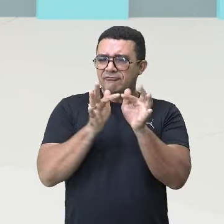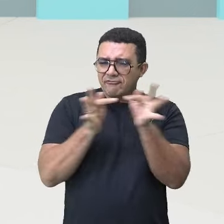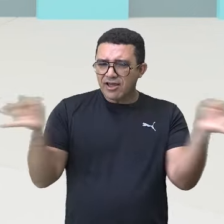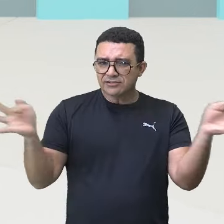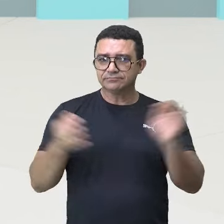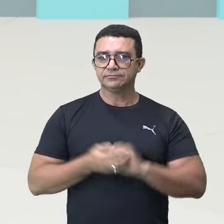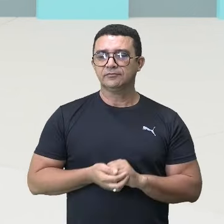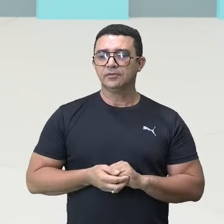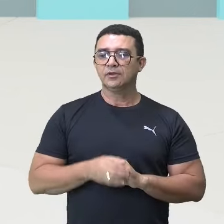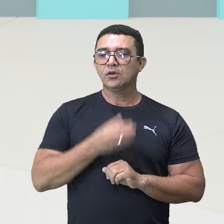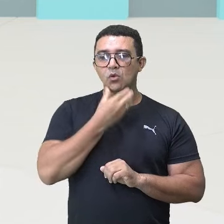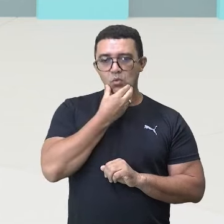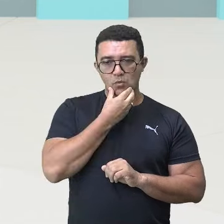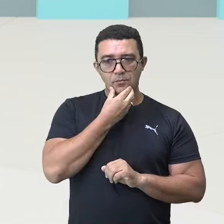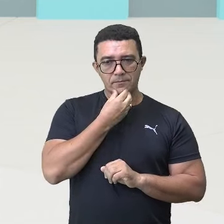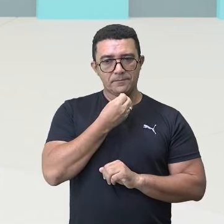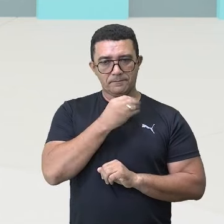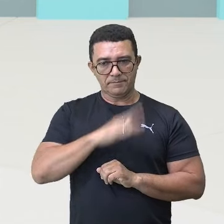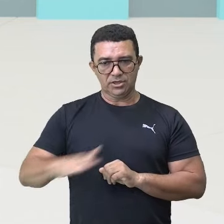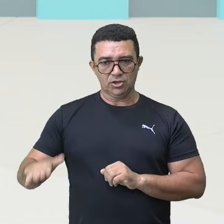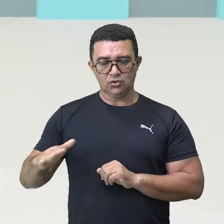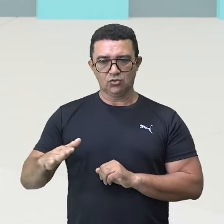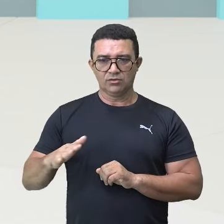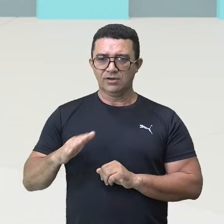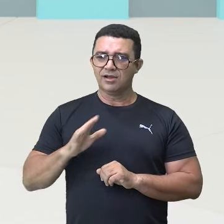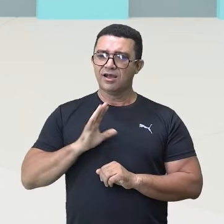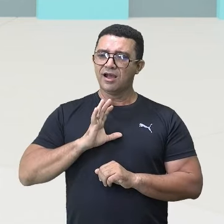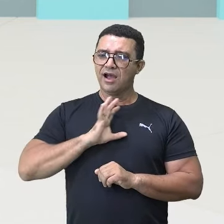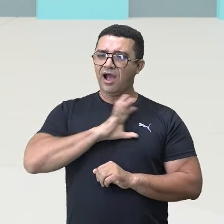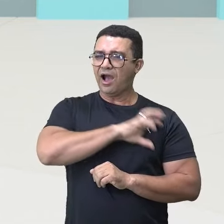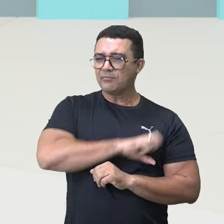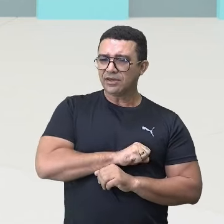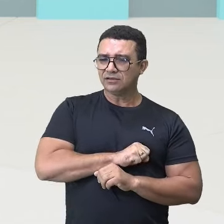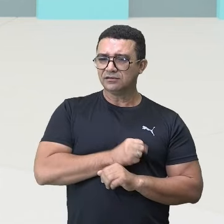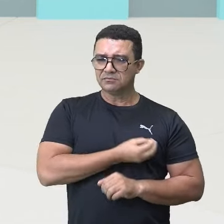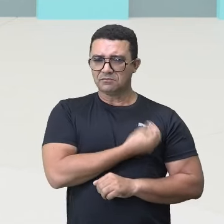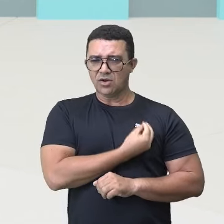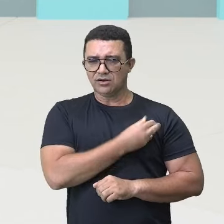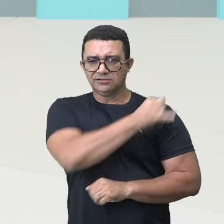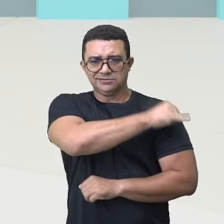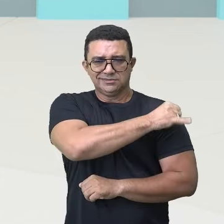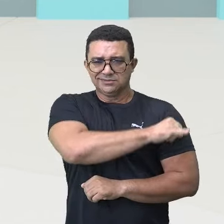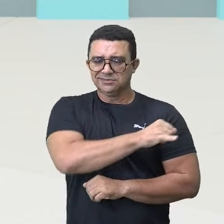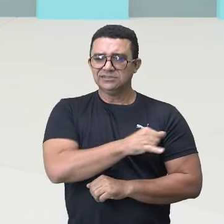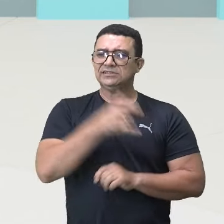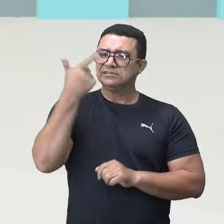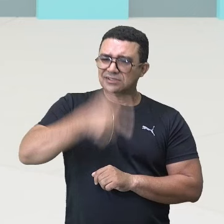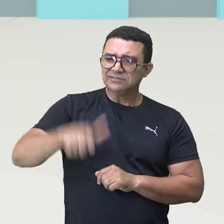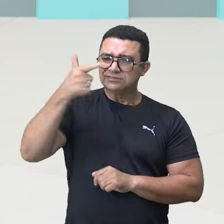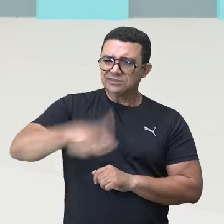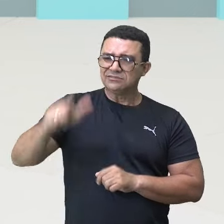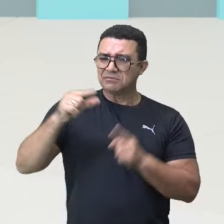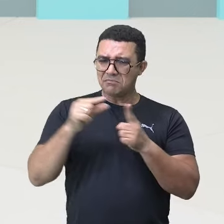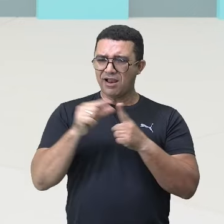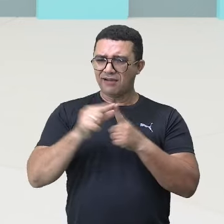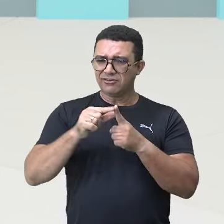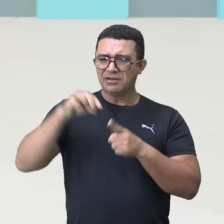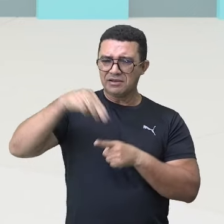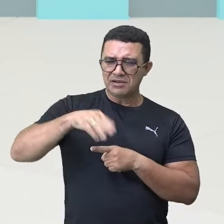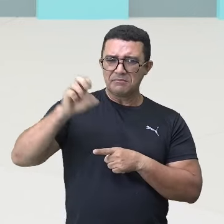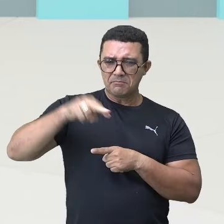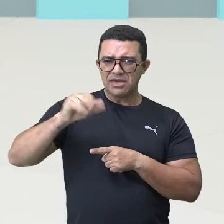menino O menino Amei mora no Rio de Janeiro não faz sentido eu repetir duas vezes a palavra